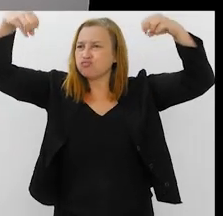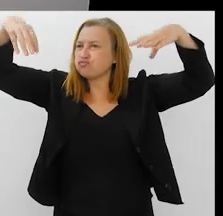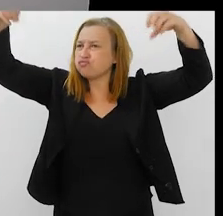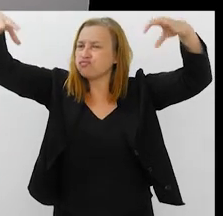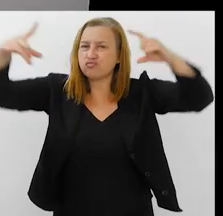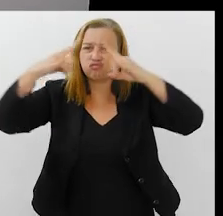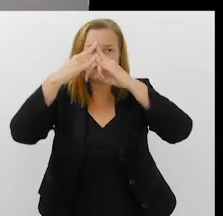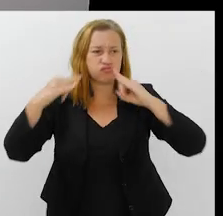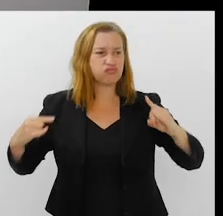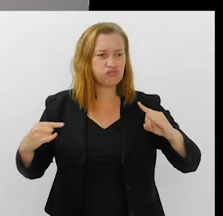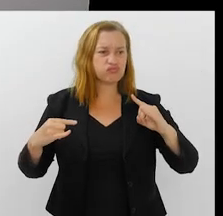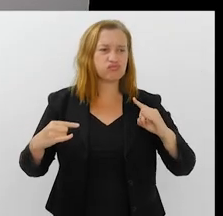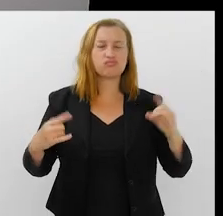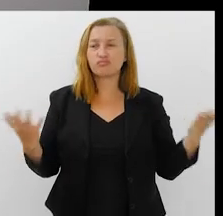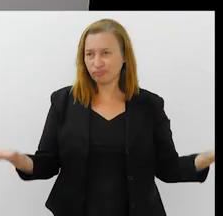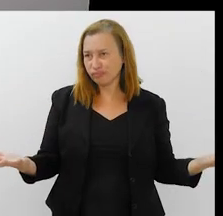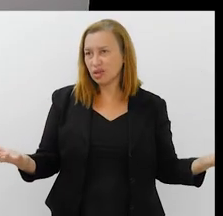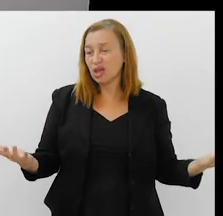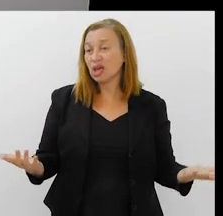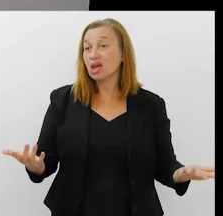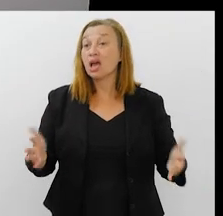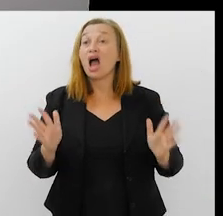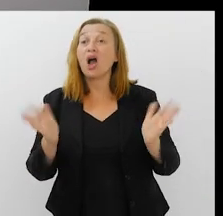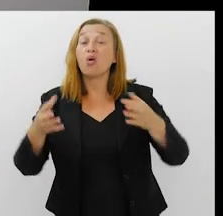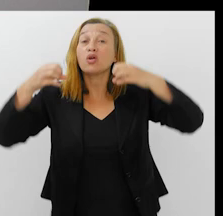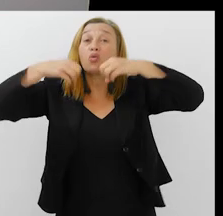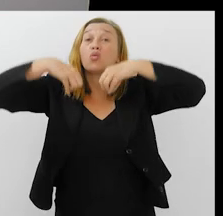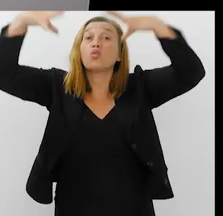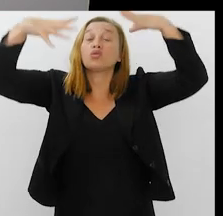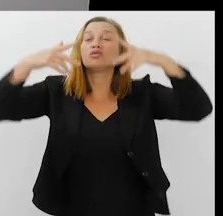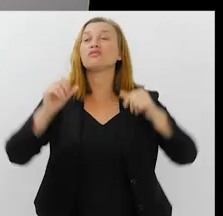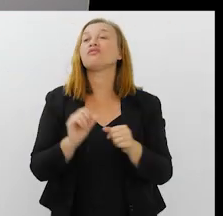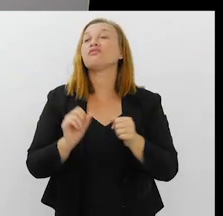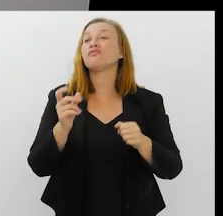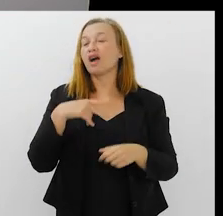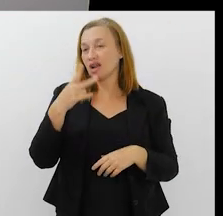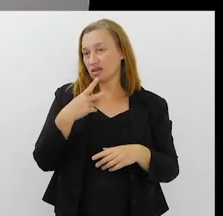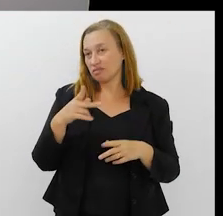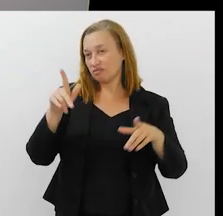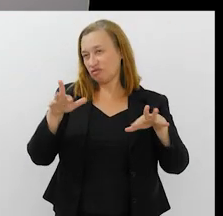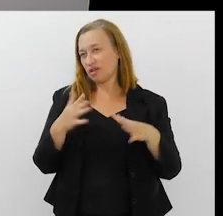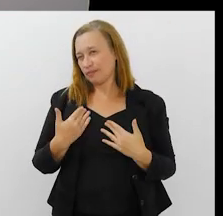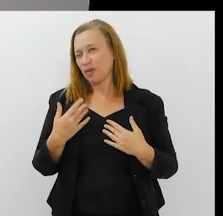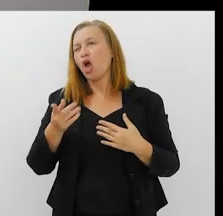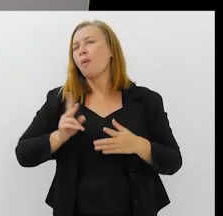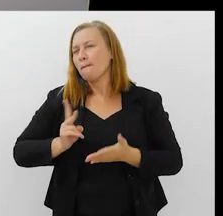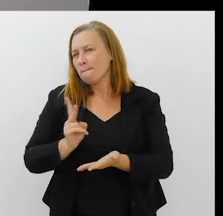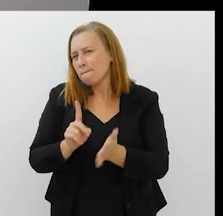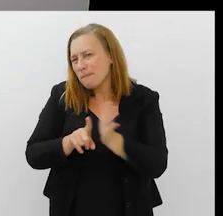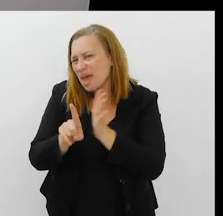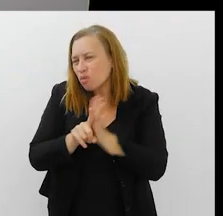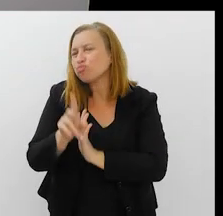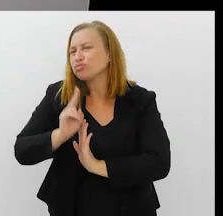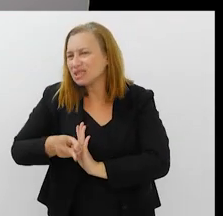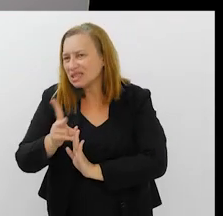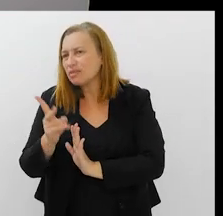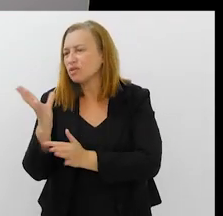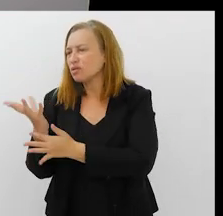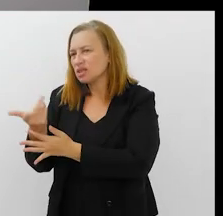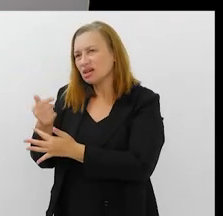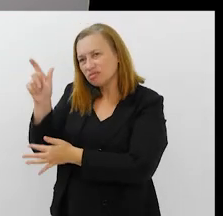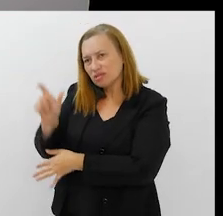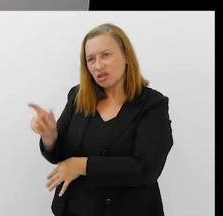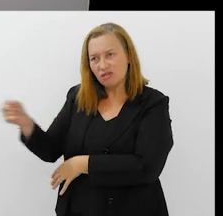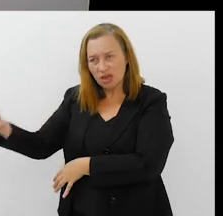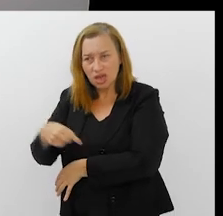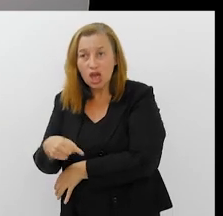do barracão naquela época era uma coisa, os recursos eram outros, né? Aí falando em luz, não posso deixar, eu pergunto sempre isso para os